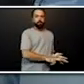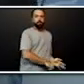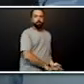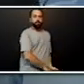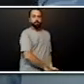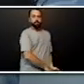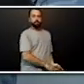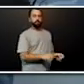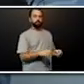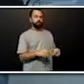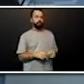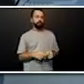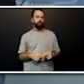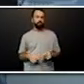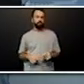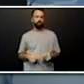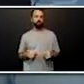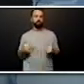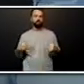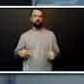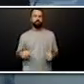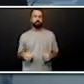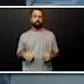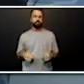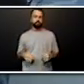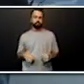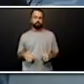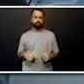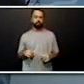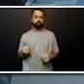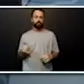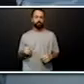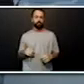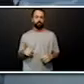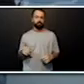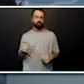negativas. E pode ser o operador.